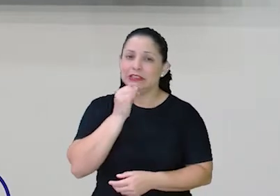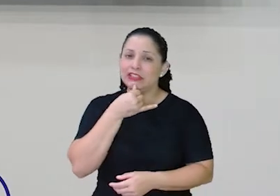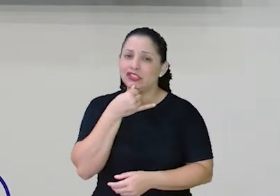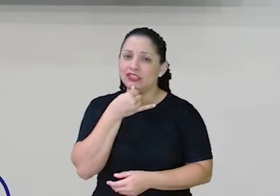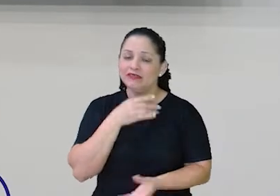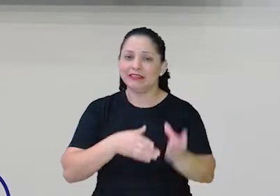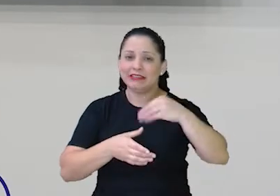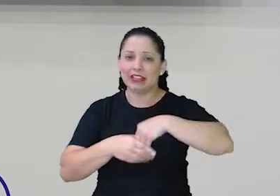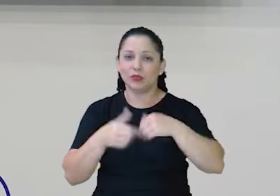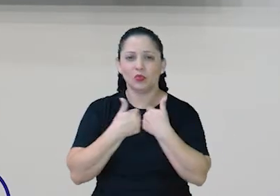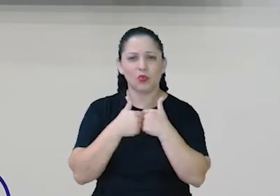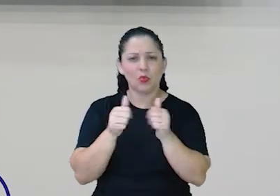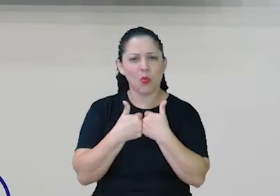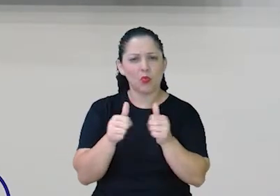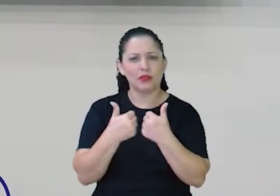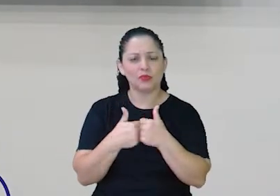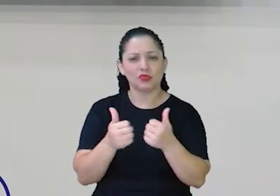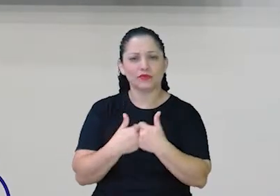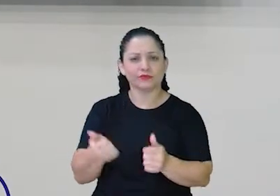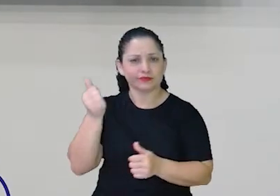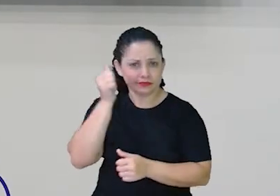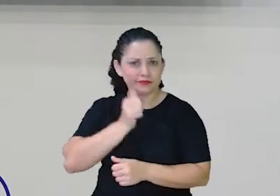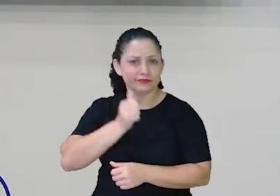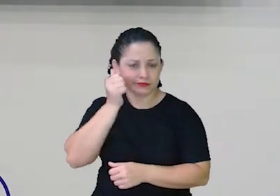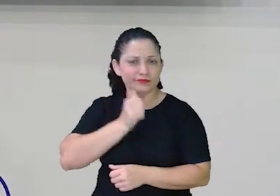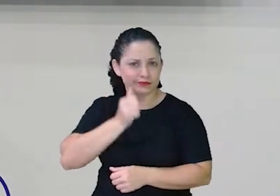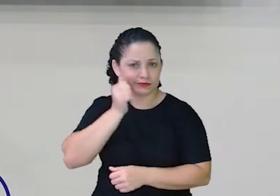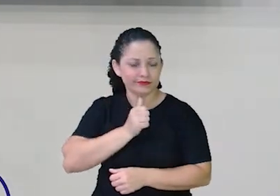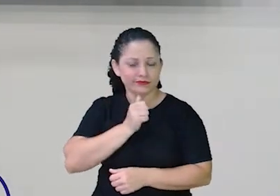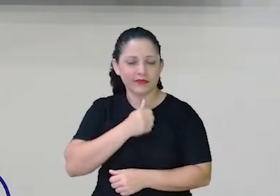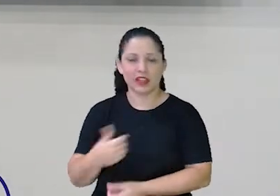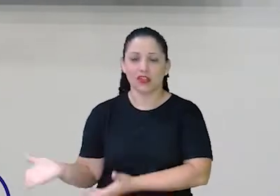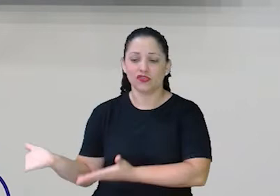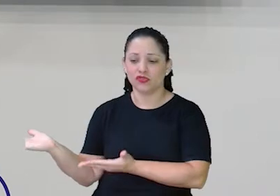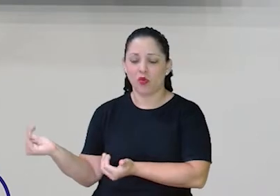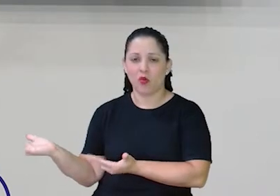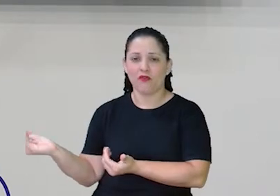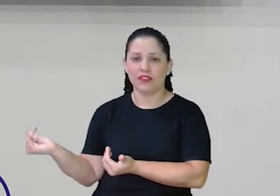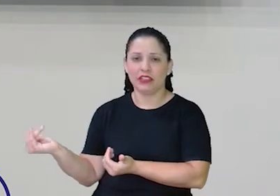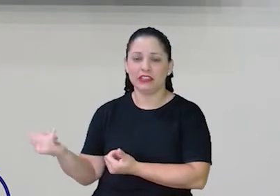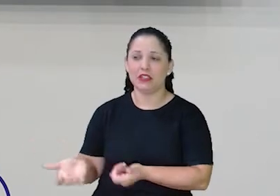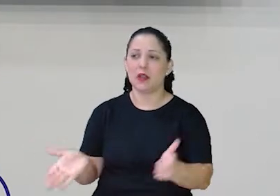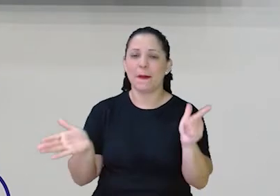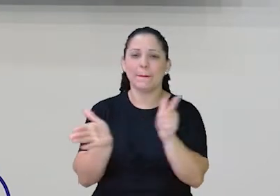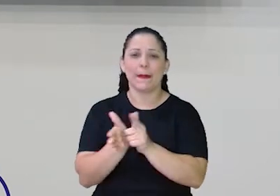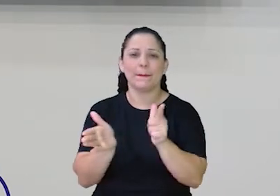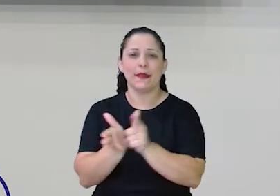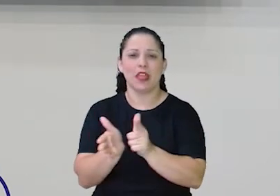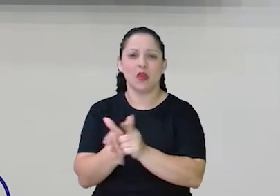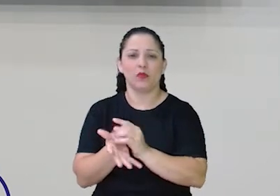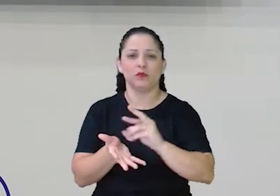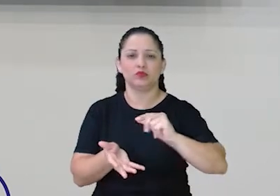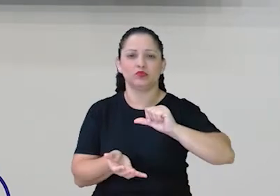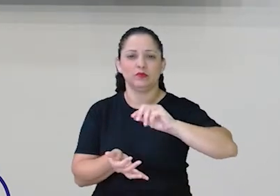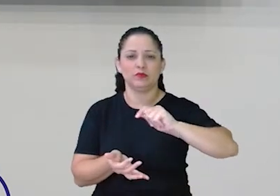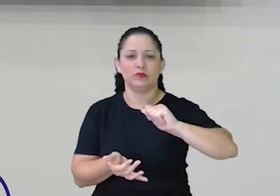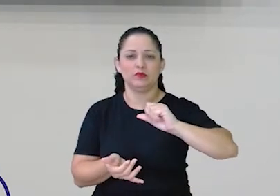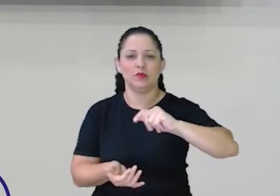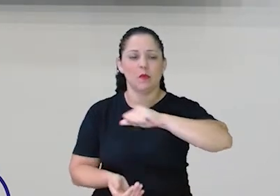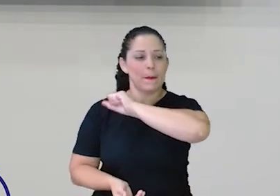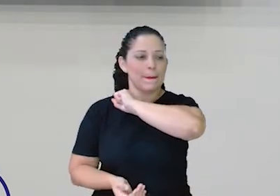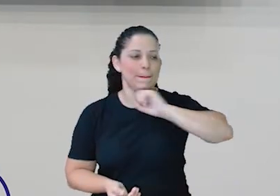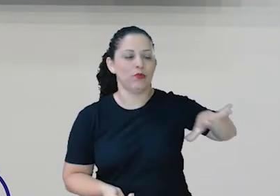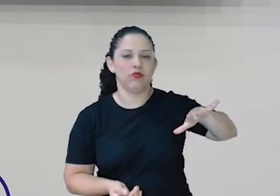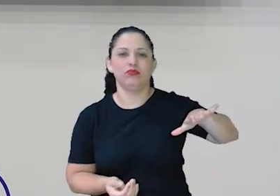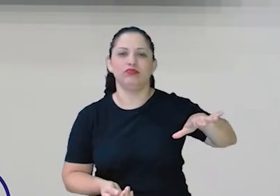ônibus, uma jovem estudante, estava até de farda, pegou o papelzinho e, ó, jogou para fora do